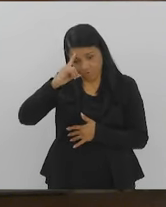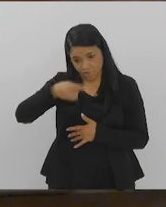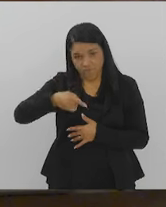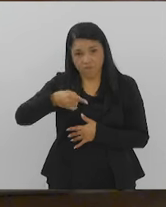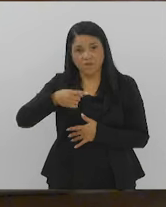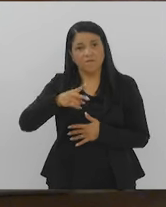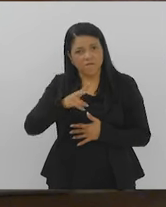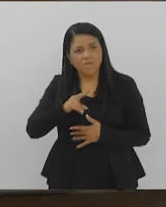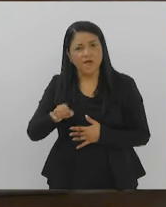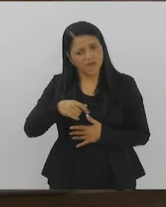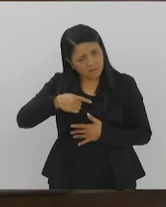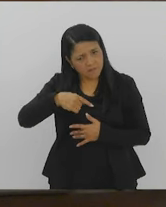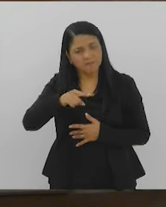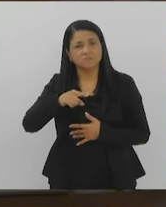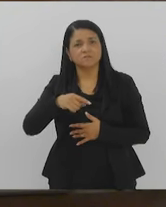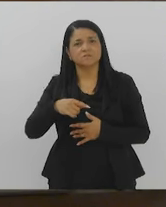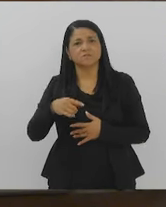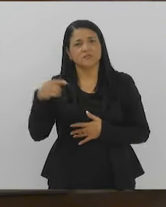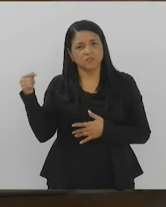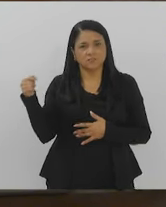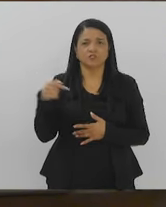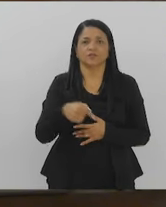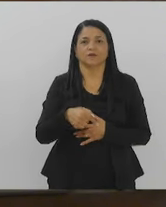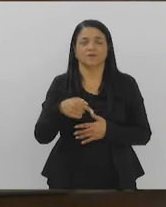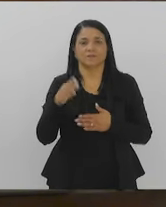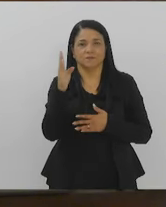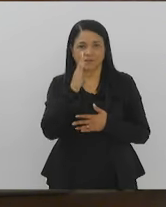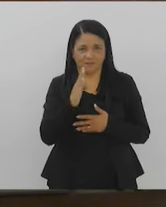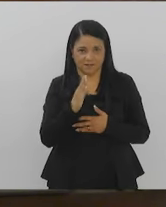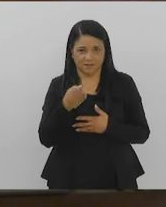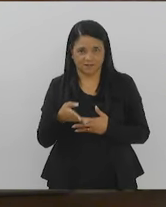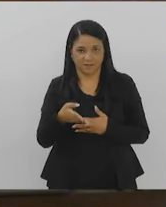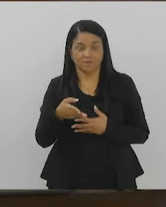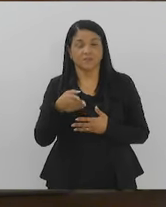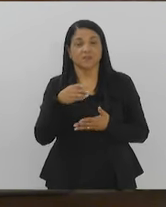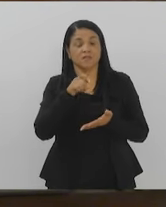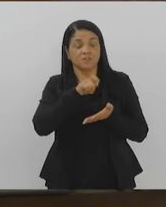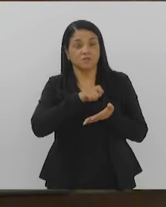vai, e eles vieram. Como está escrito,